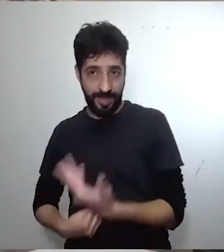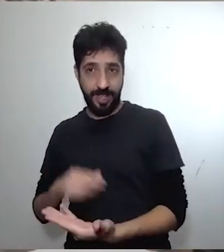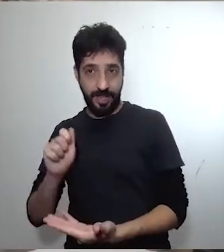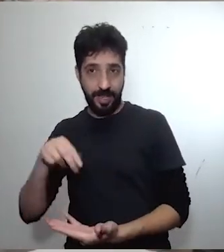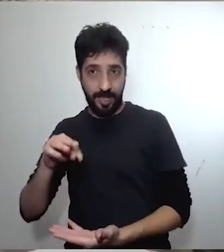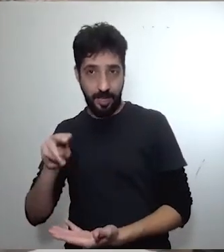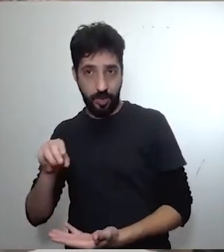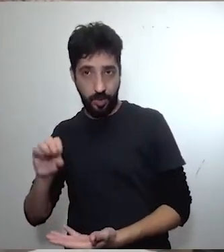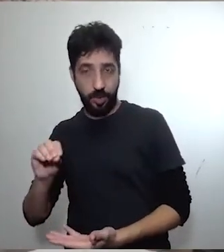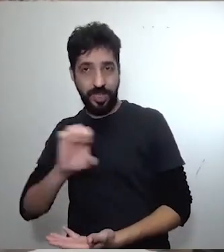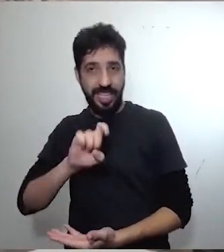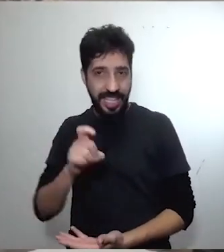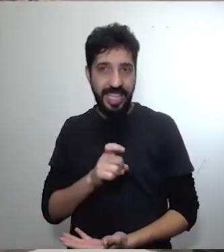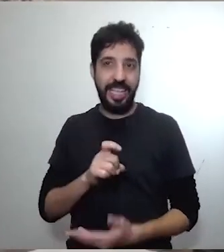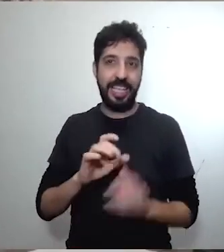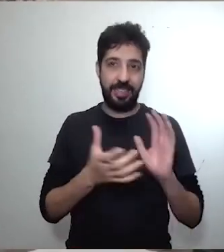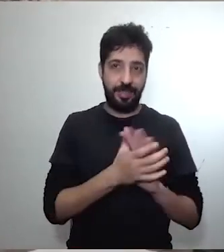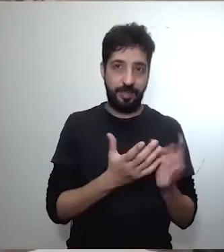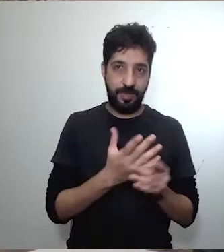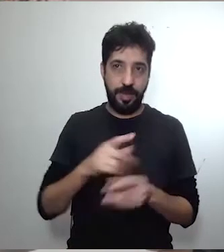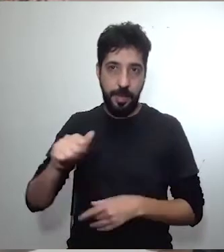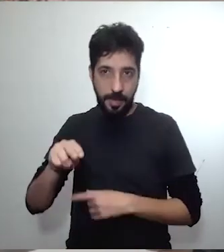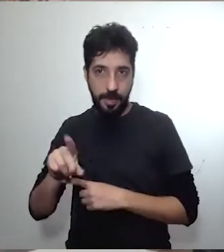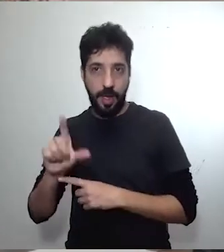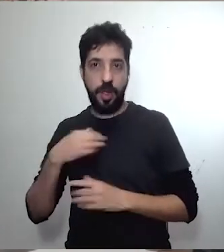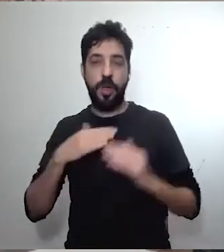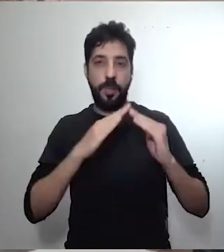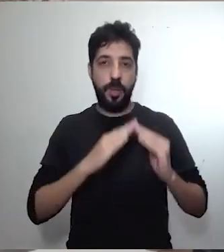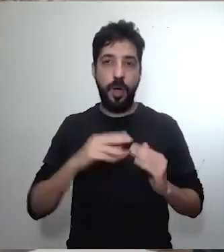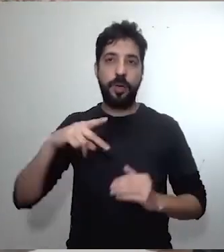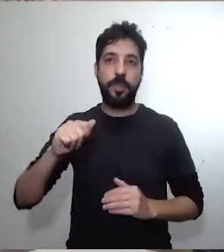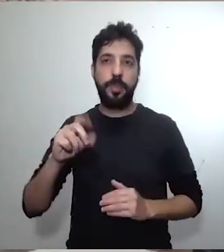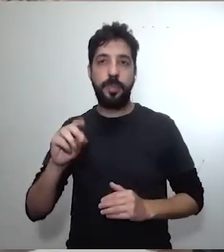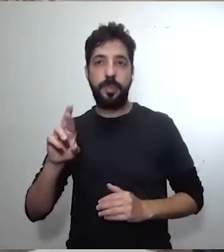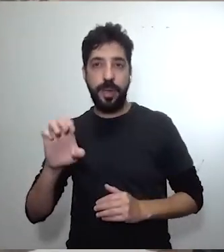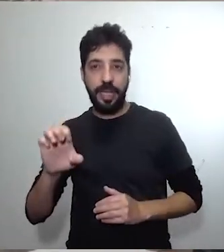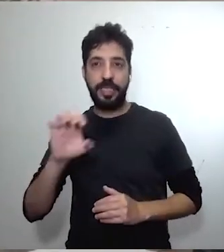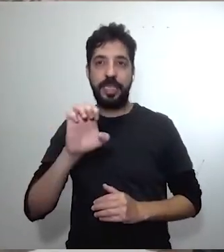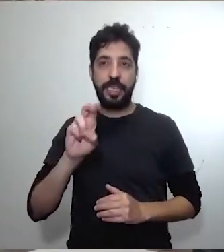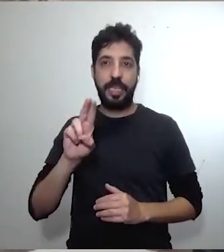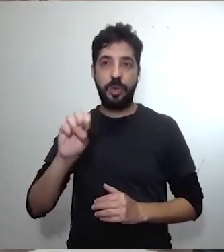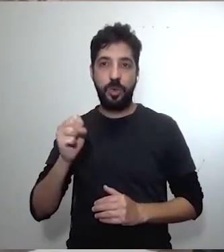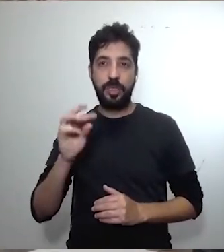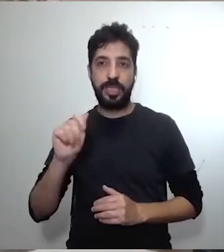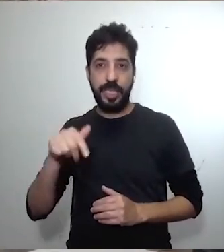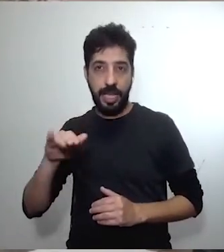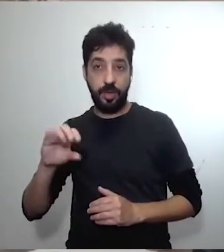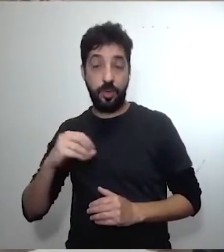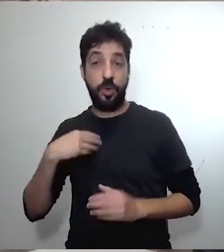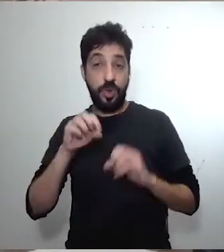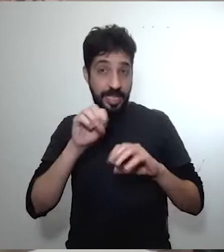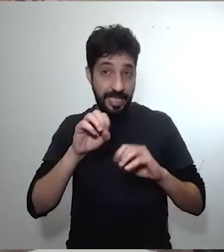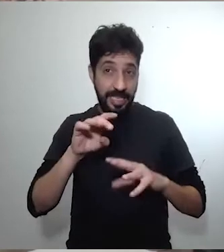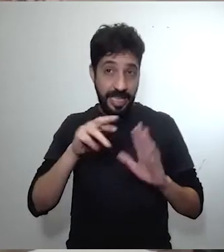Antônio, ex-esposa do Paulo. Nós moramos aqui no Padre Eustáquio e hoje eu vim ensinar uma receita que